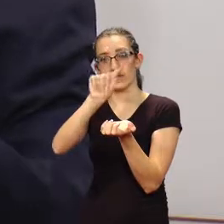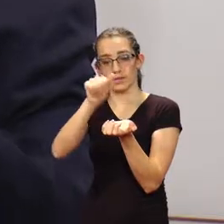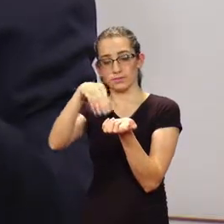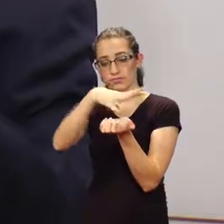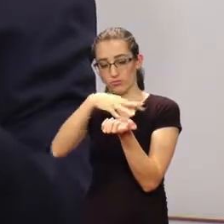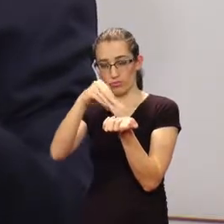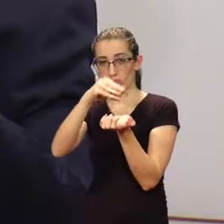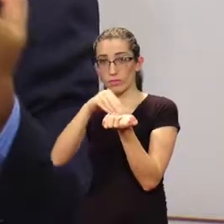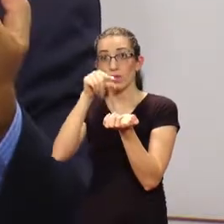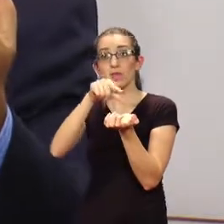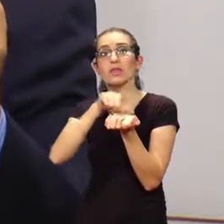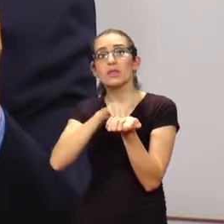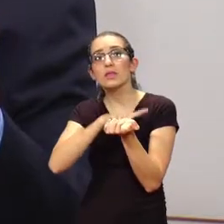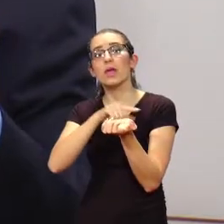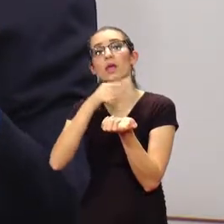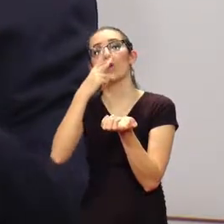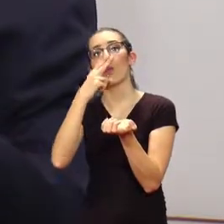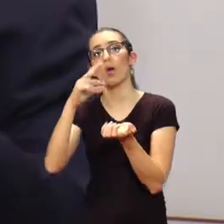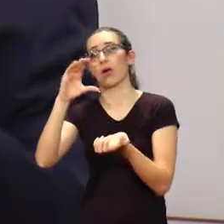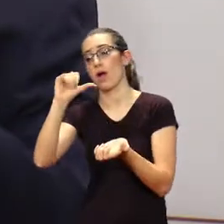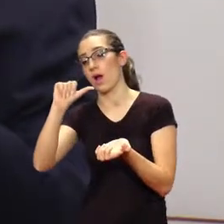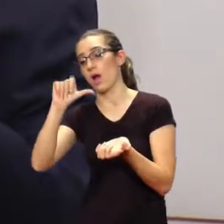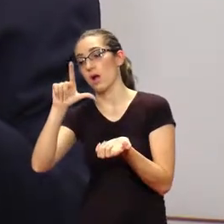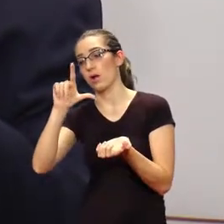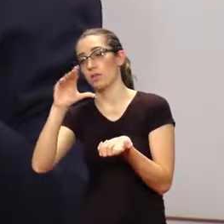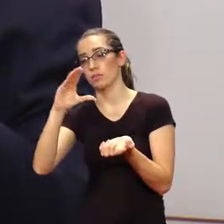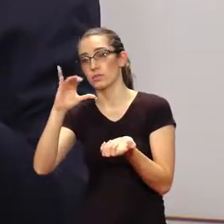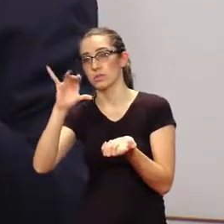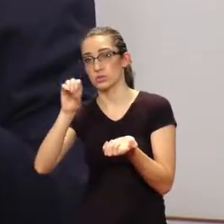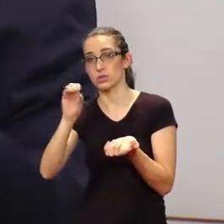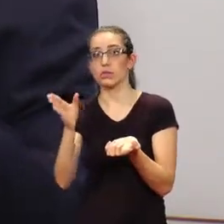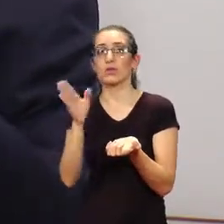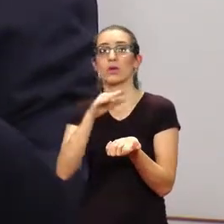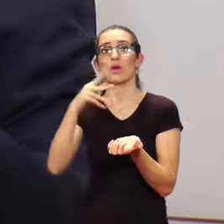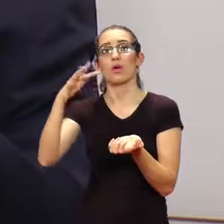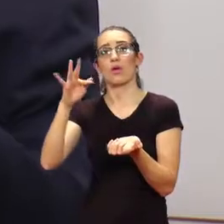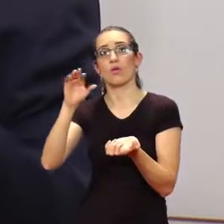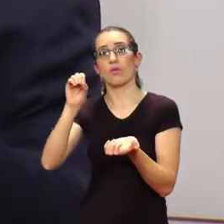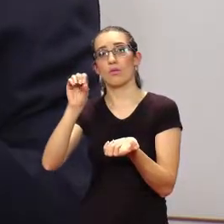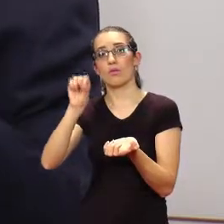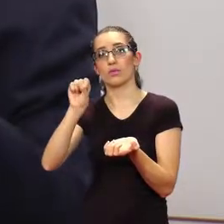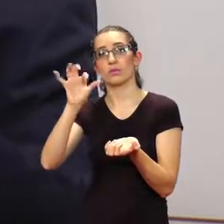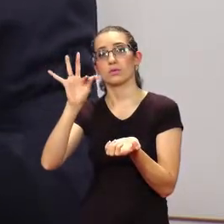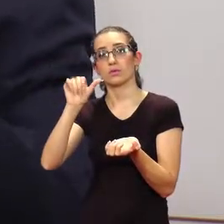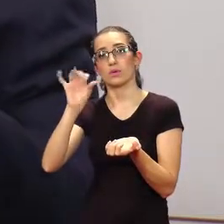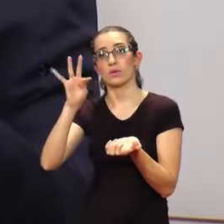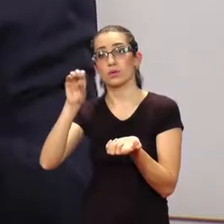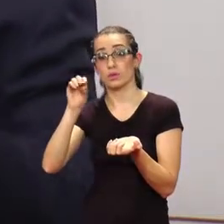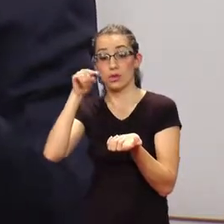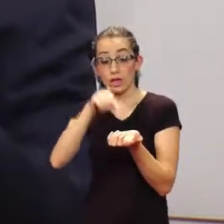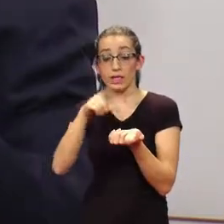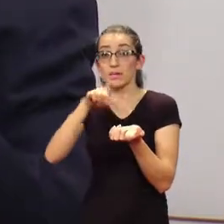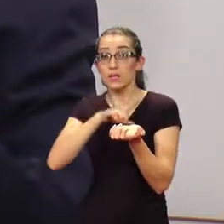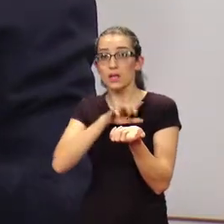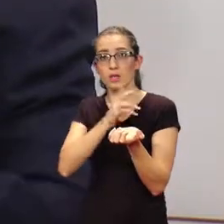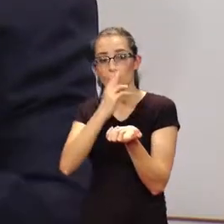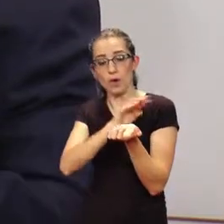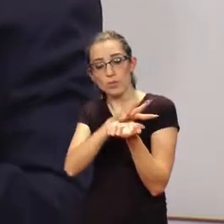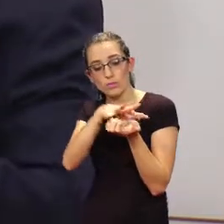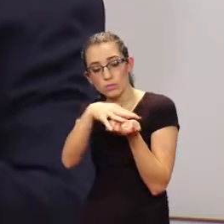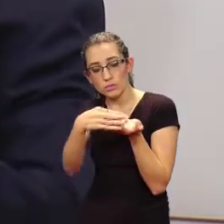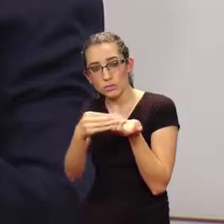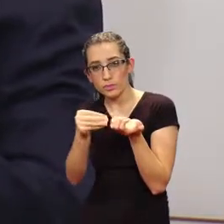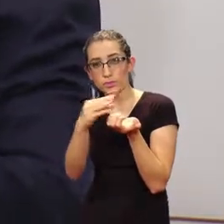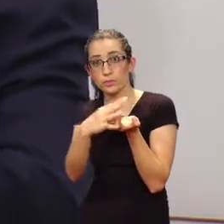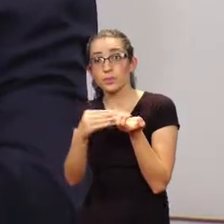fosfato, que são os elementos que compõem o dente. E o cálcio e o fosfato estão nadando na saliva, né, e essa quantidade ela é regulada pelo organismo. No momento